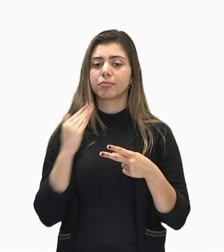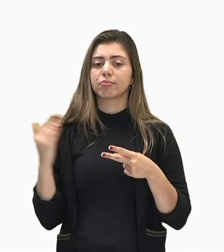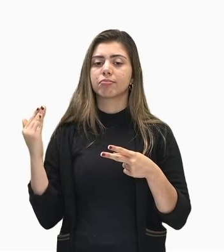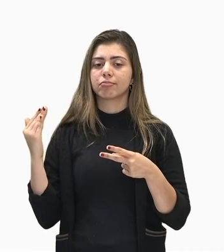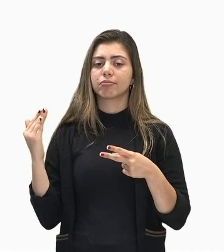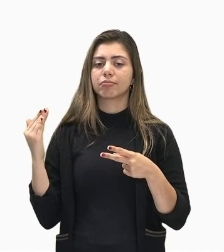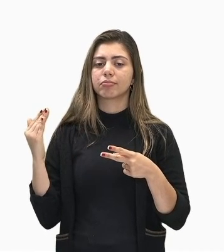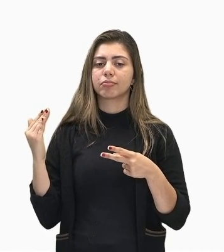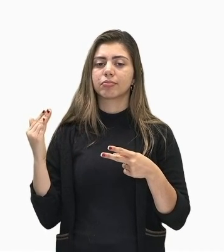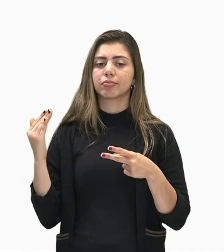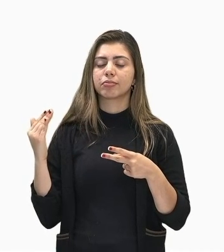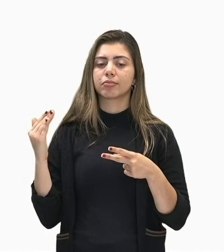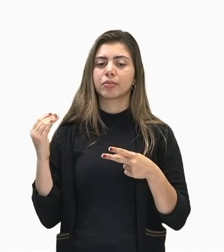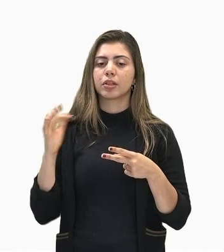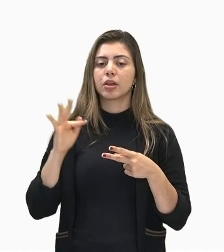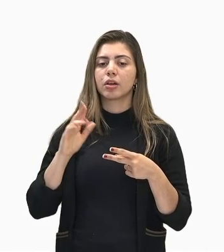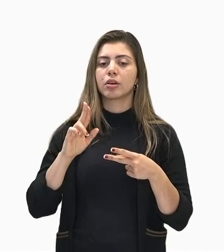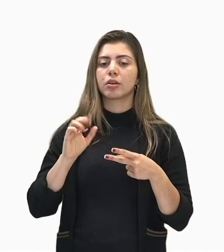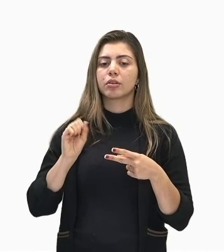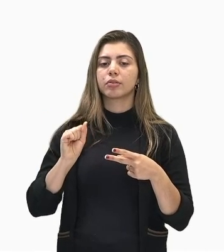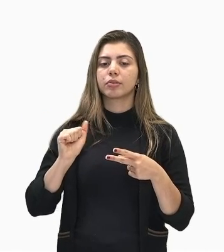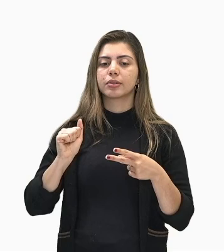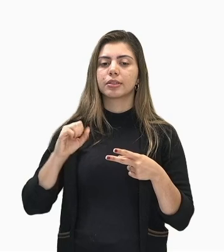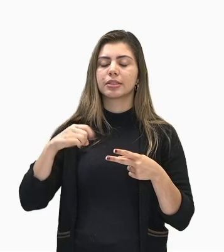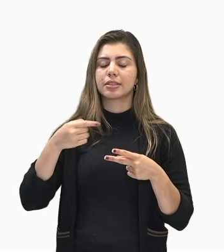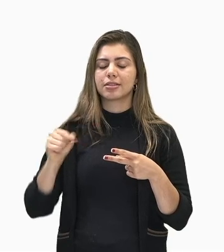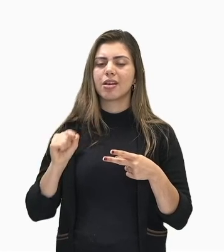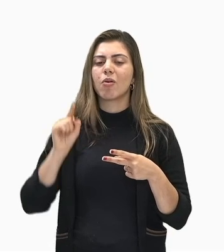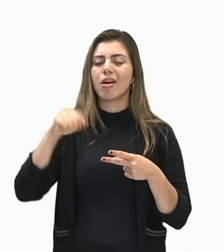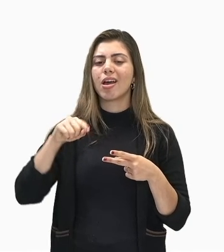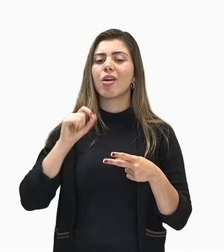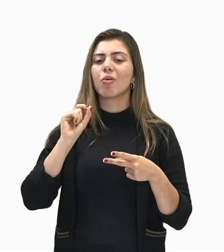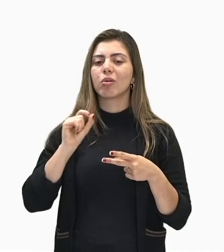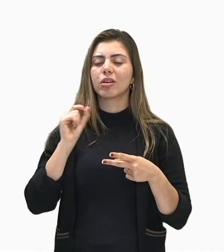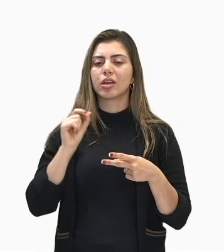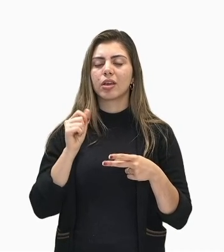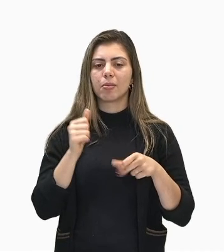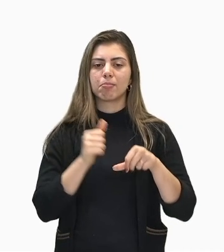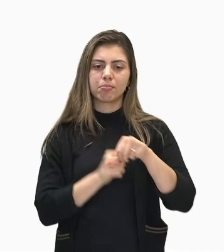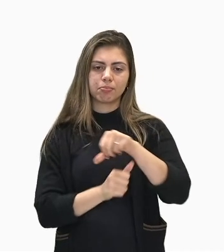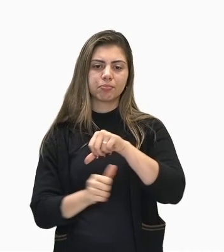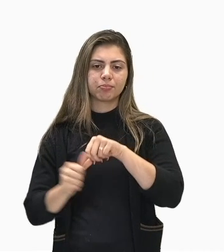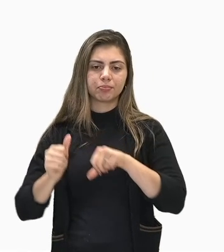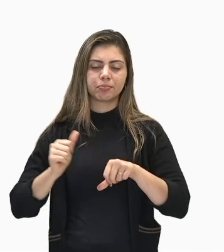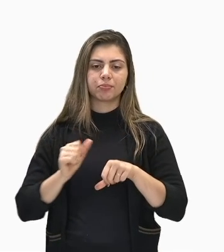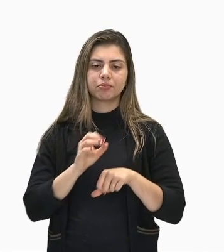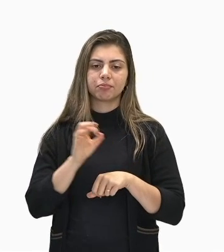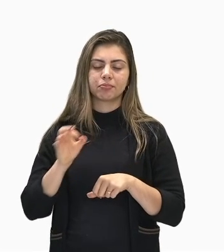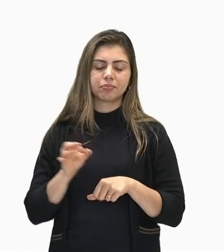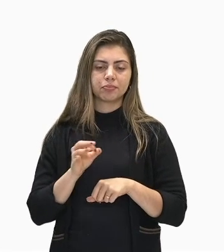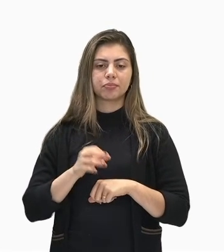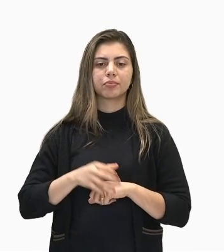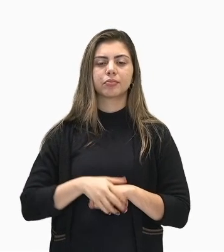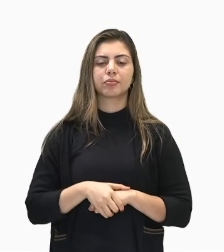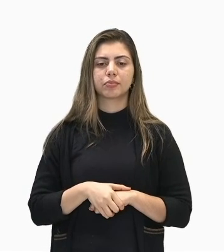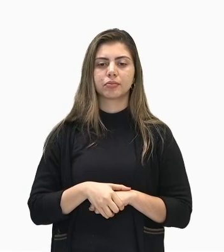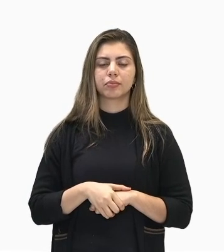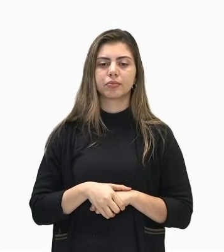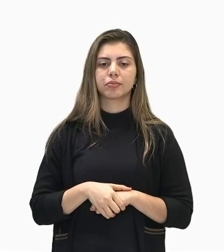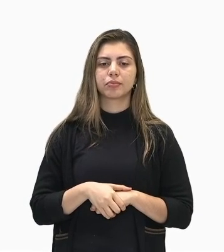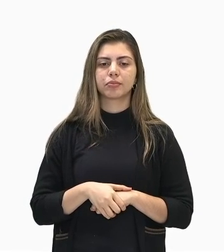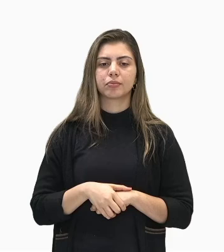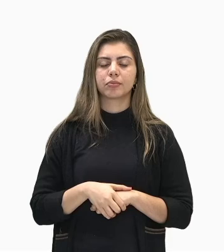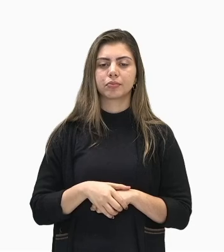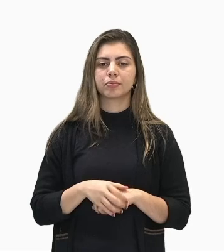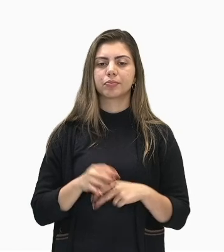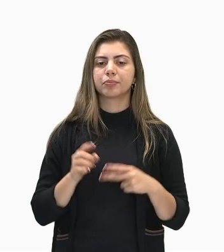situação, eu tenho a fusão, ou seja, eu tenho uma mudança de estado